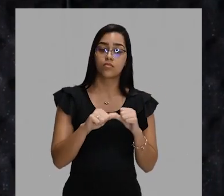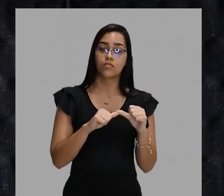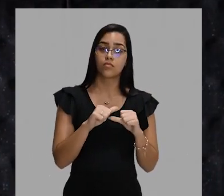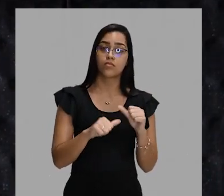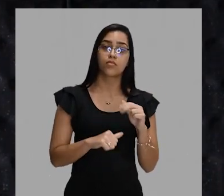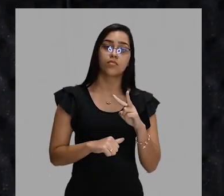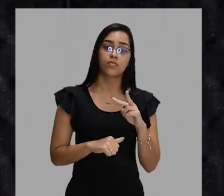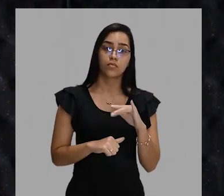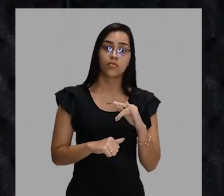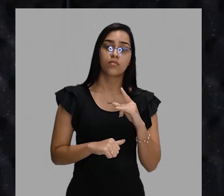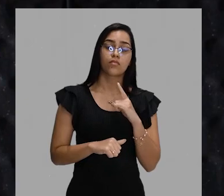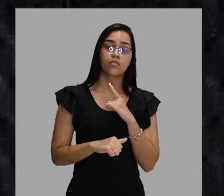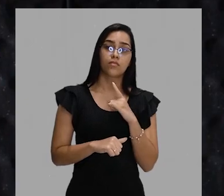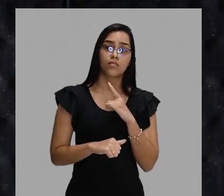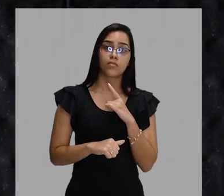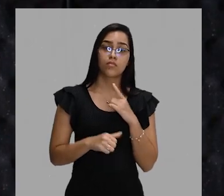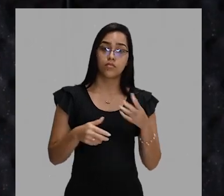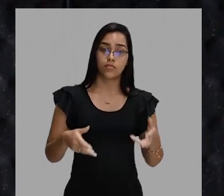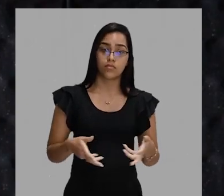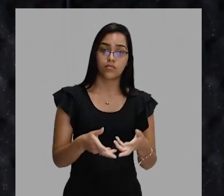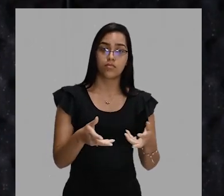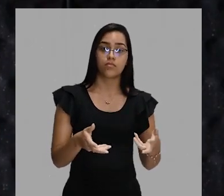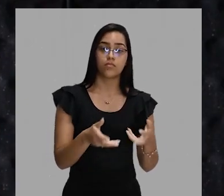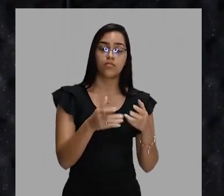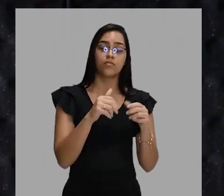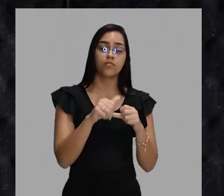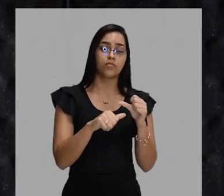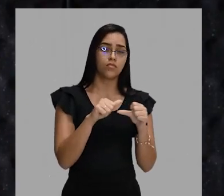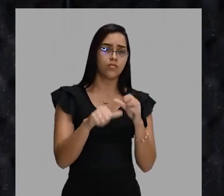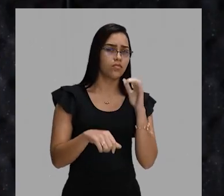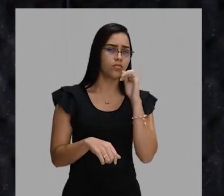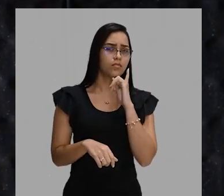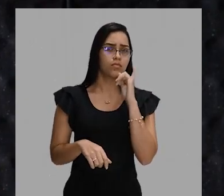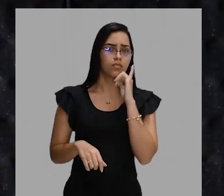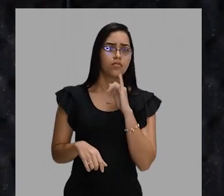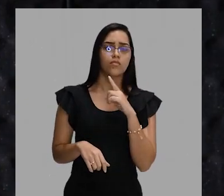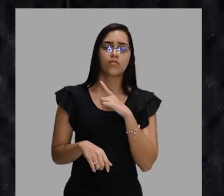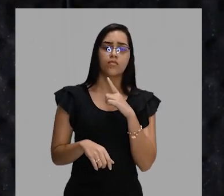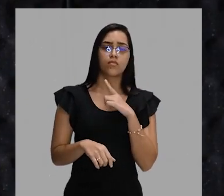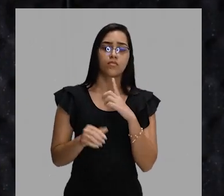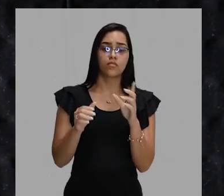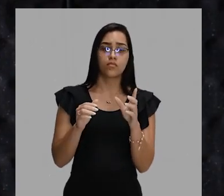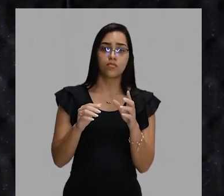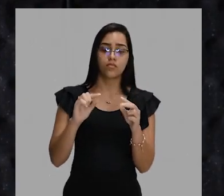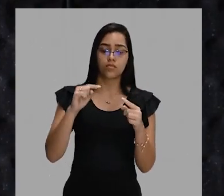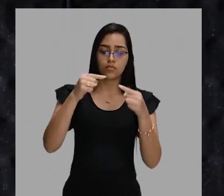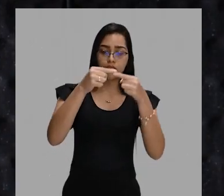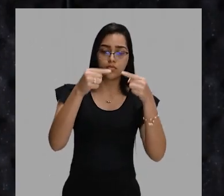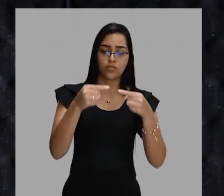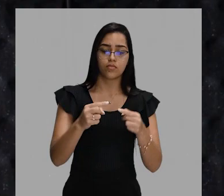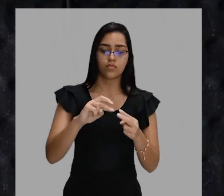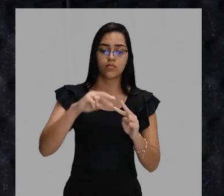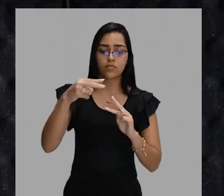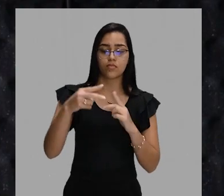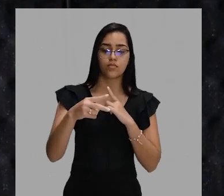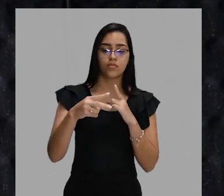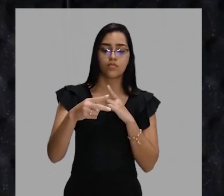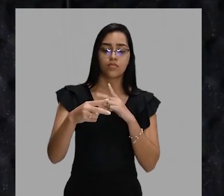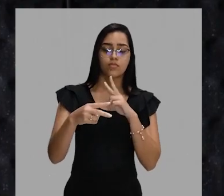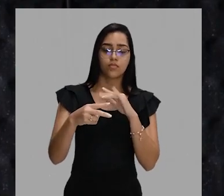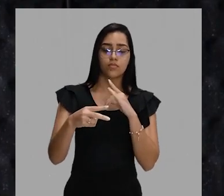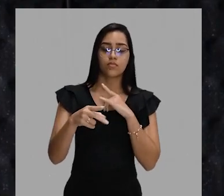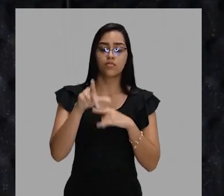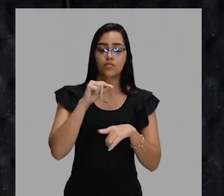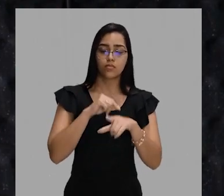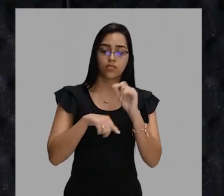essas pequenas mudanças, né, promovidas pelas mutações, por exemplo, pelas recombinações genéticas, essas pequenas mudanças elas vão